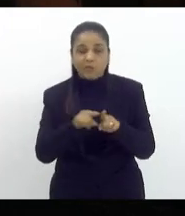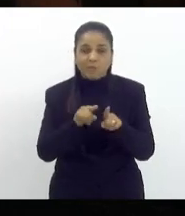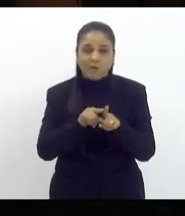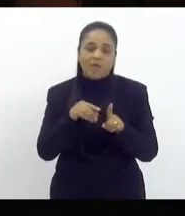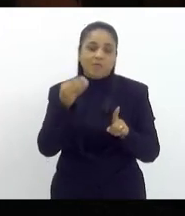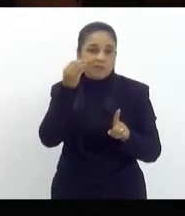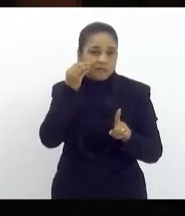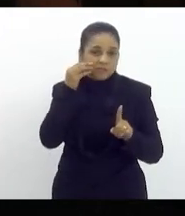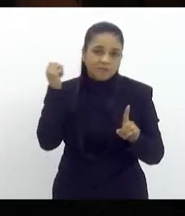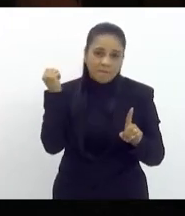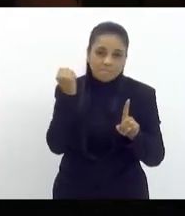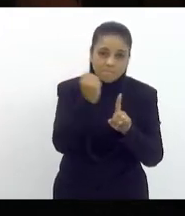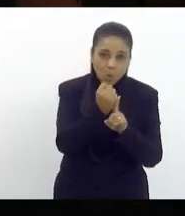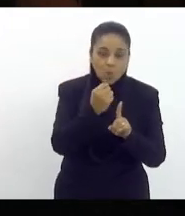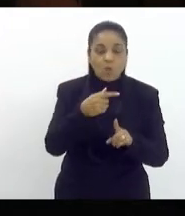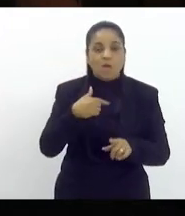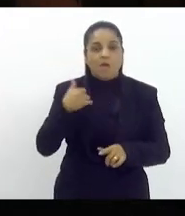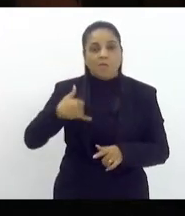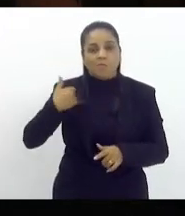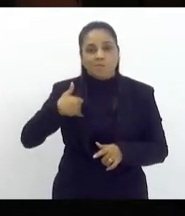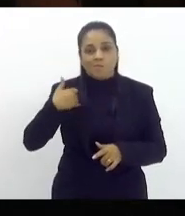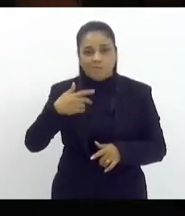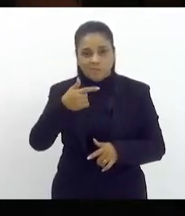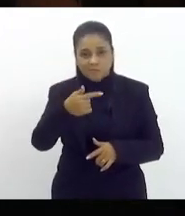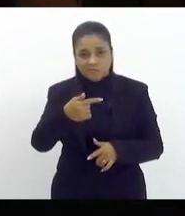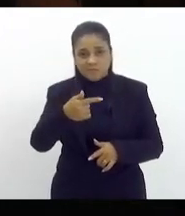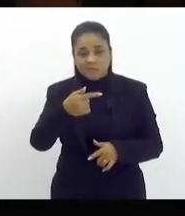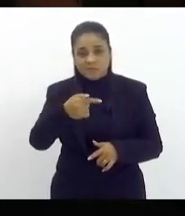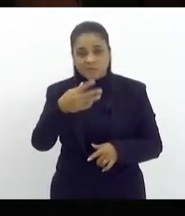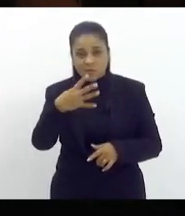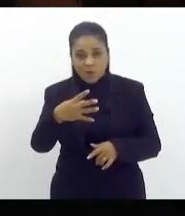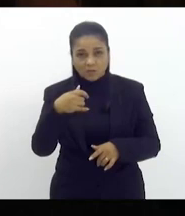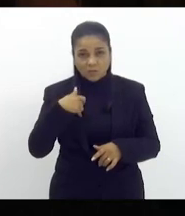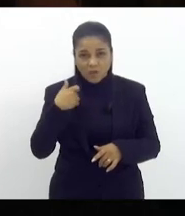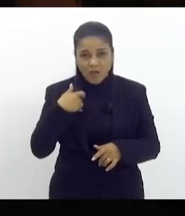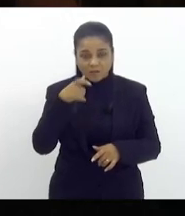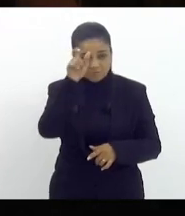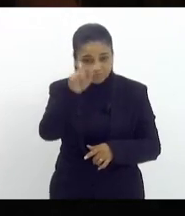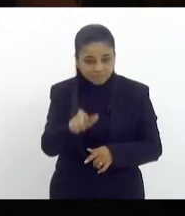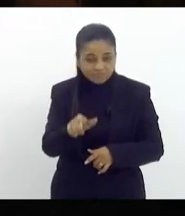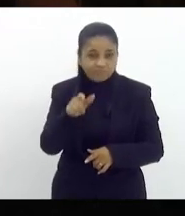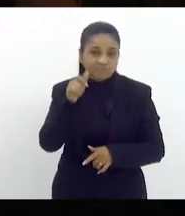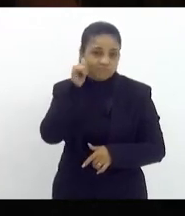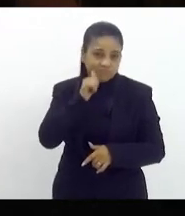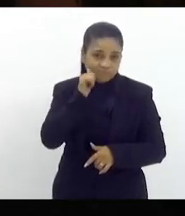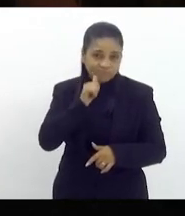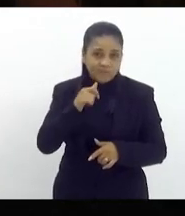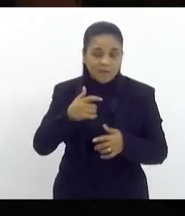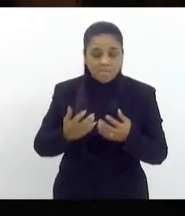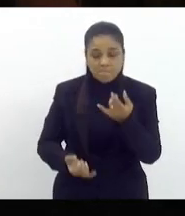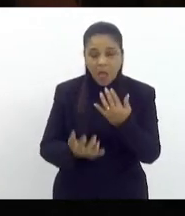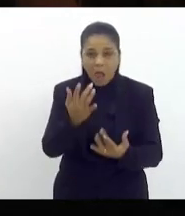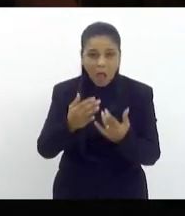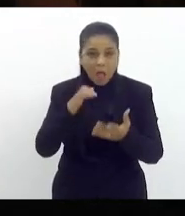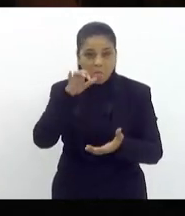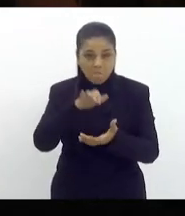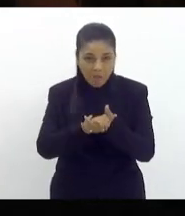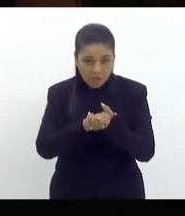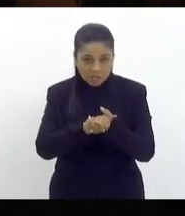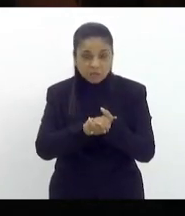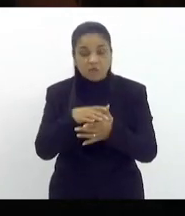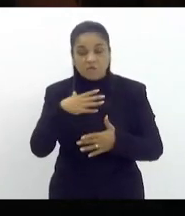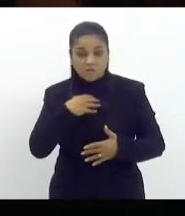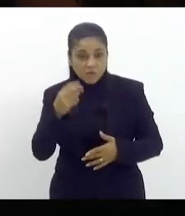teve 70% do seu corpo queimado pelo companheiro e a sua filha presenciou todo ocorrido e